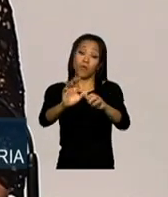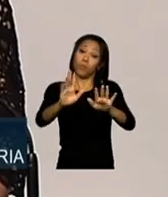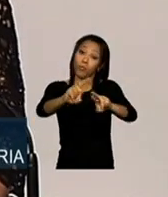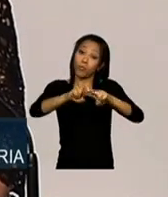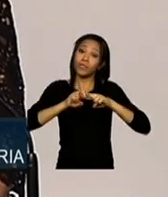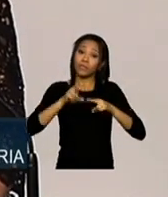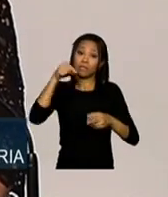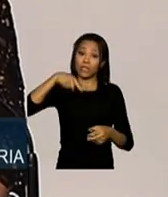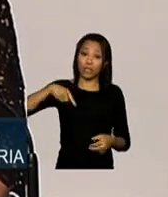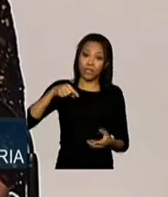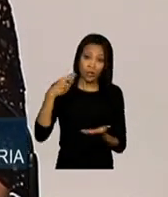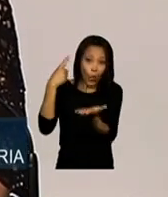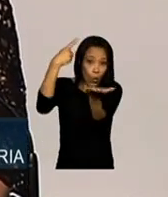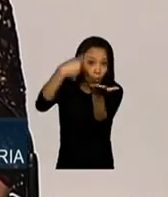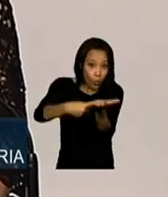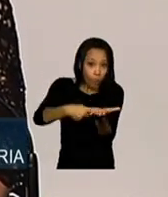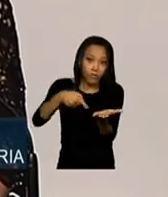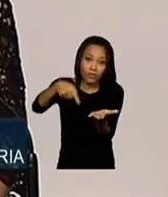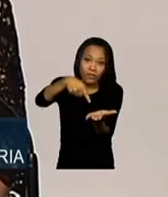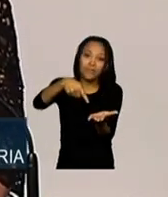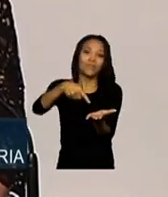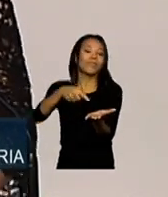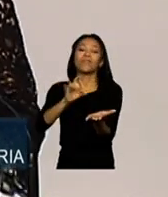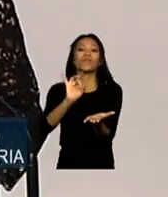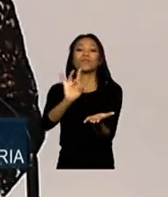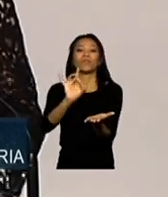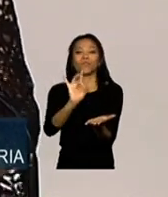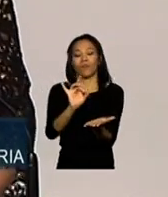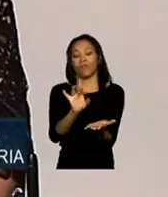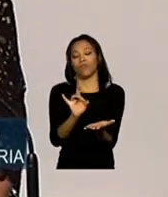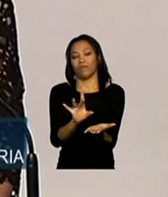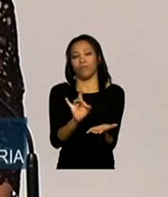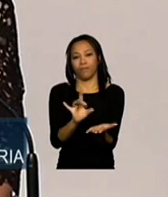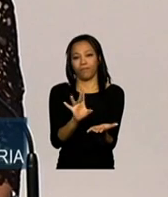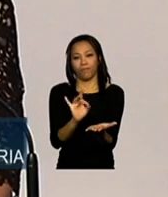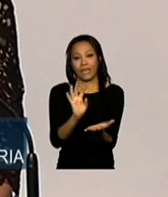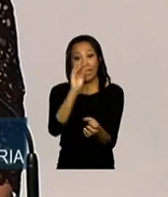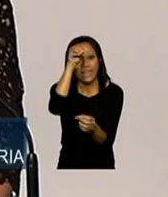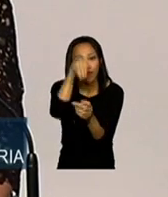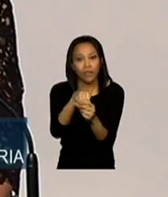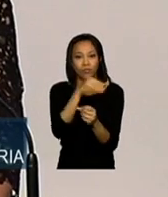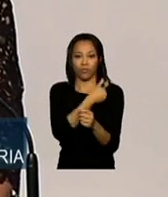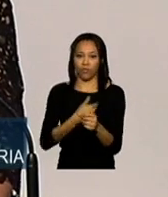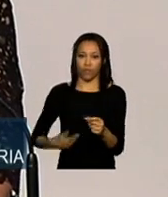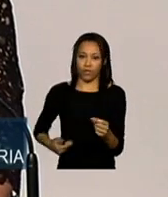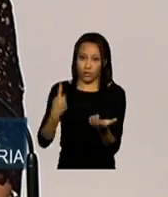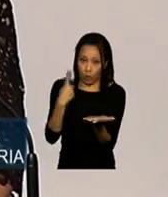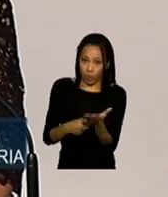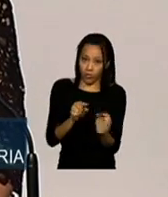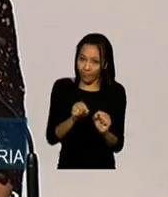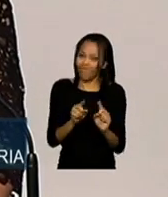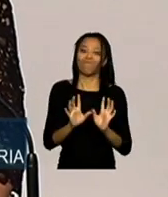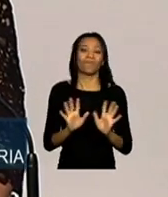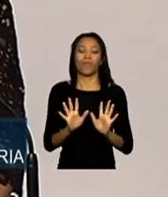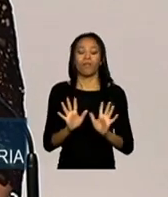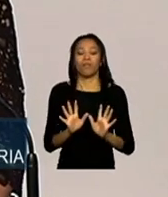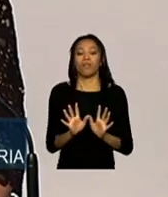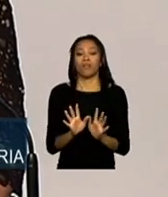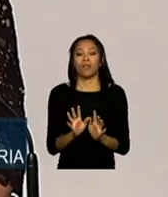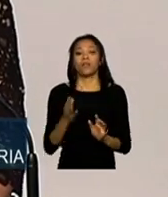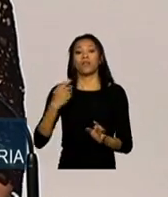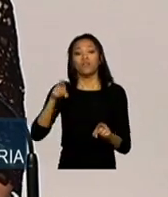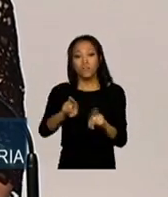ser uma relação só dentro do governo. É algo que nós só, de